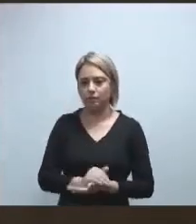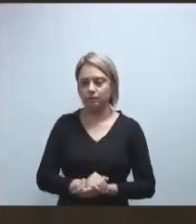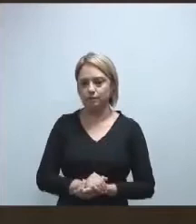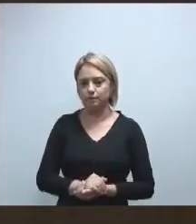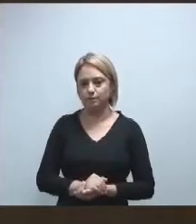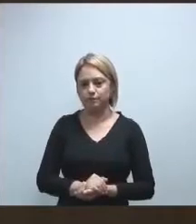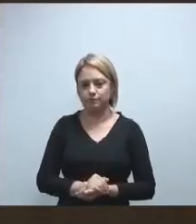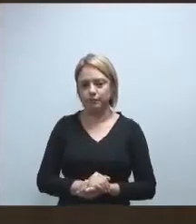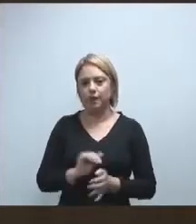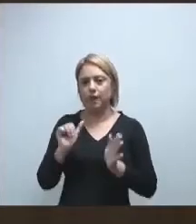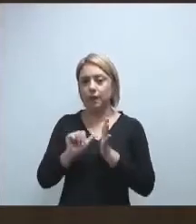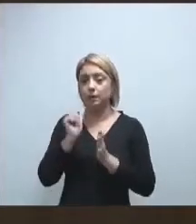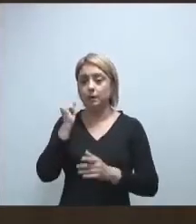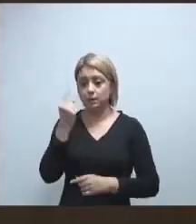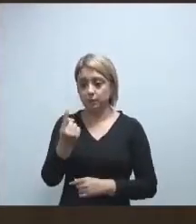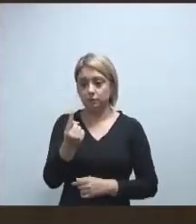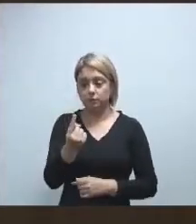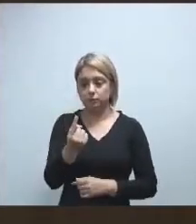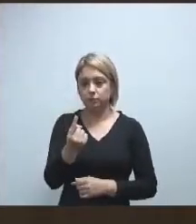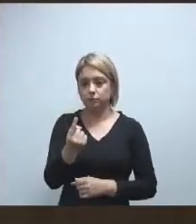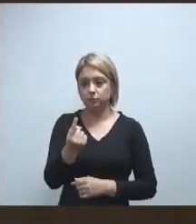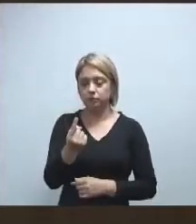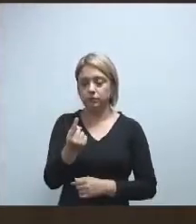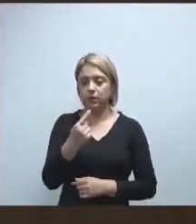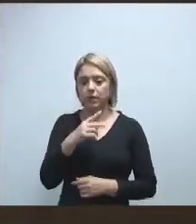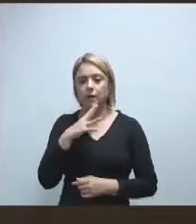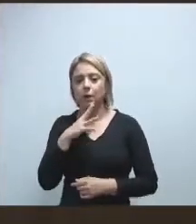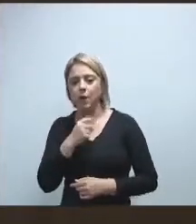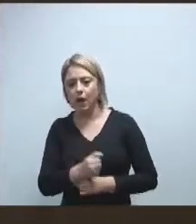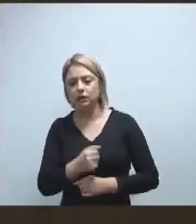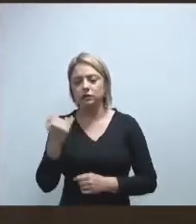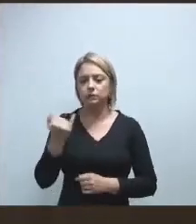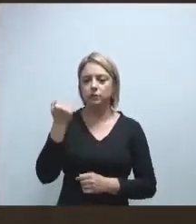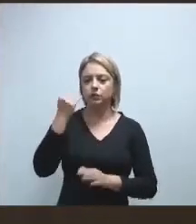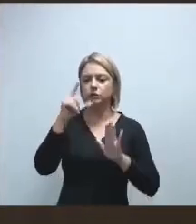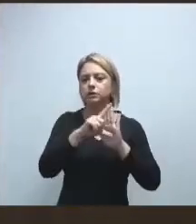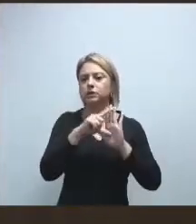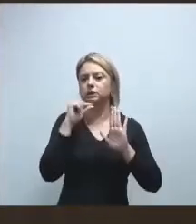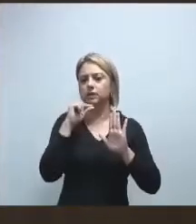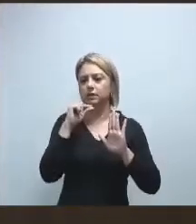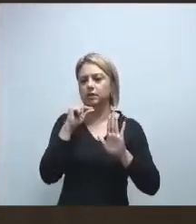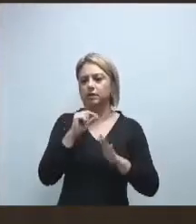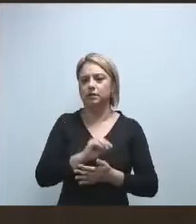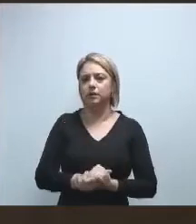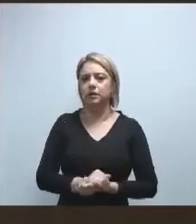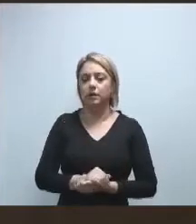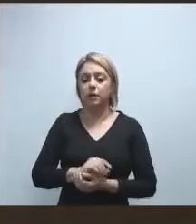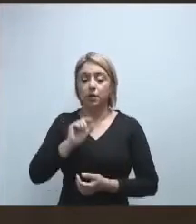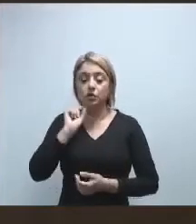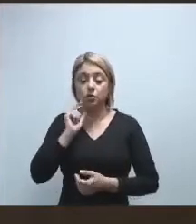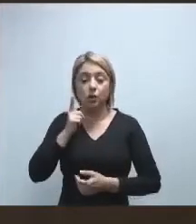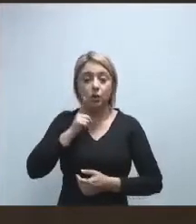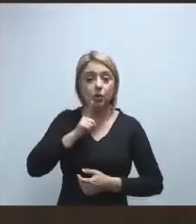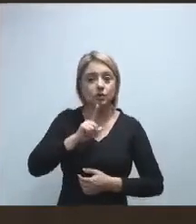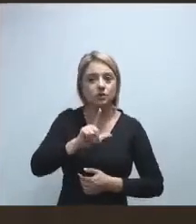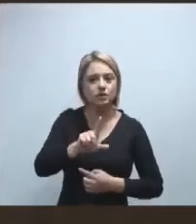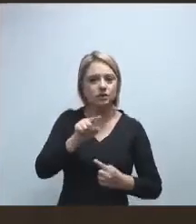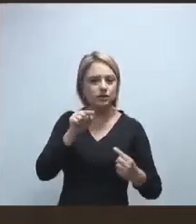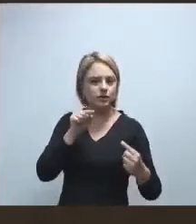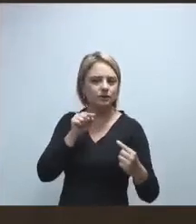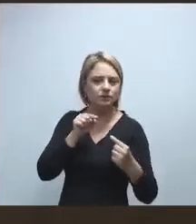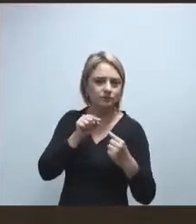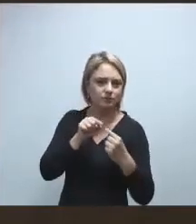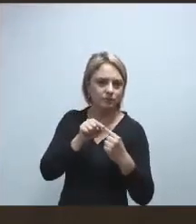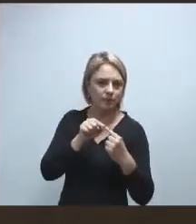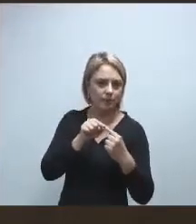o primeiro ponto que me parece importante destaca só se conseguiu atingir